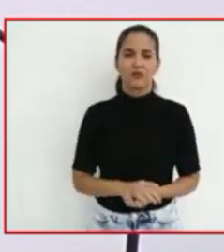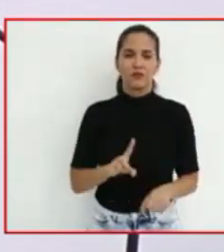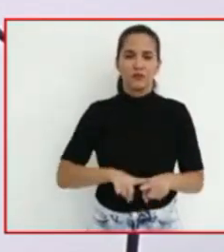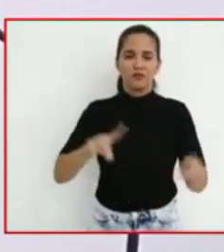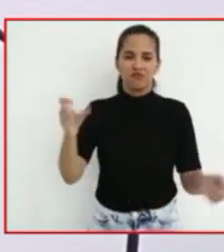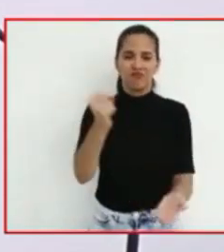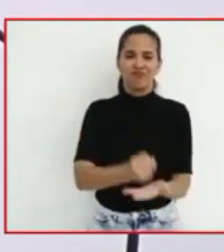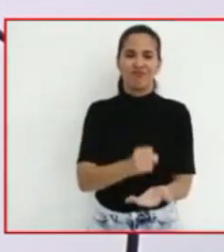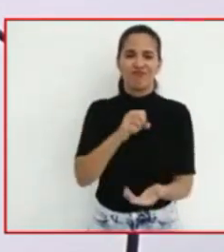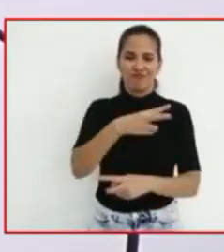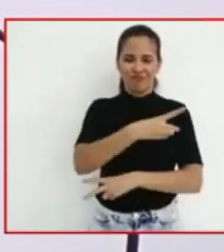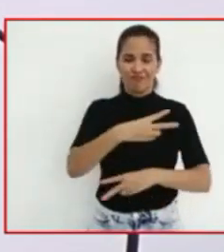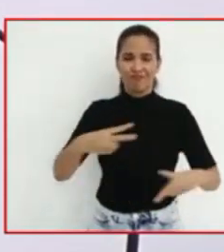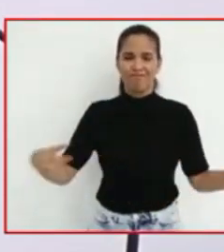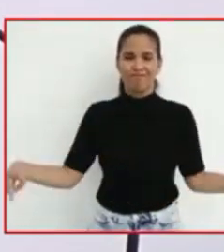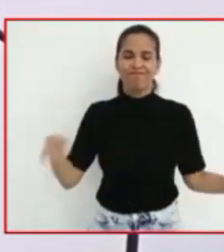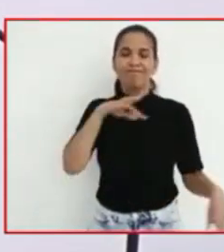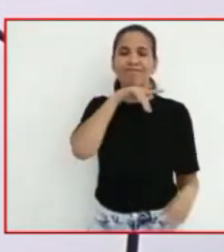ruim.